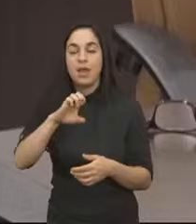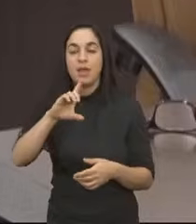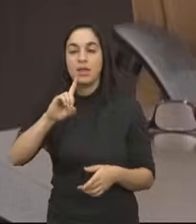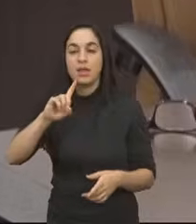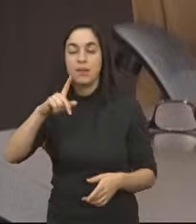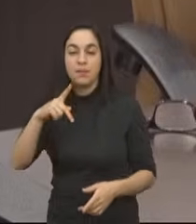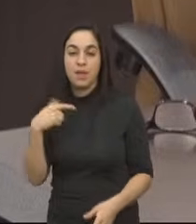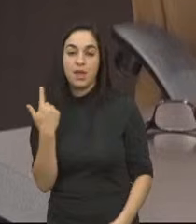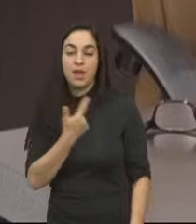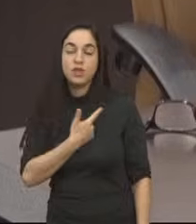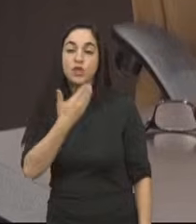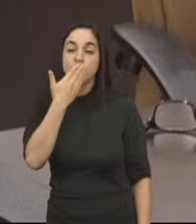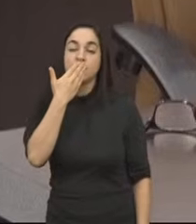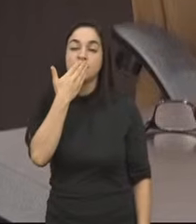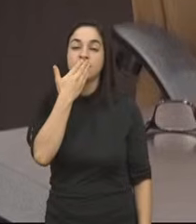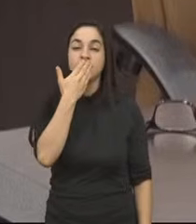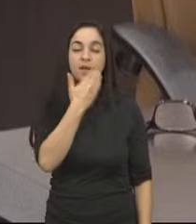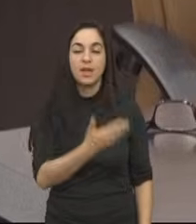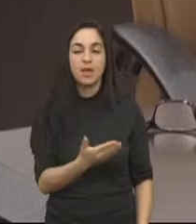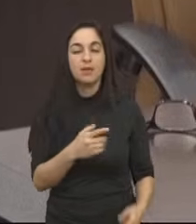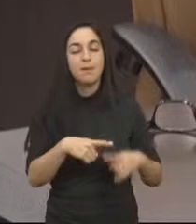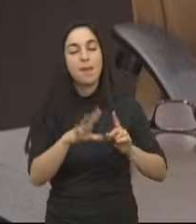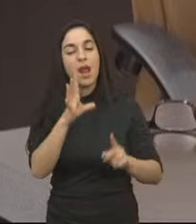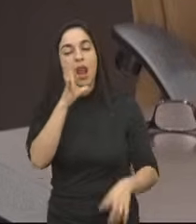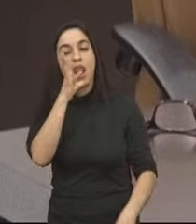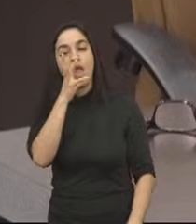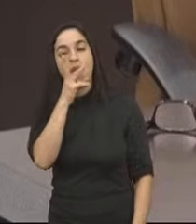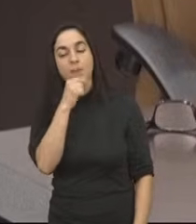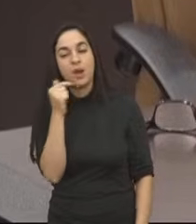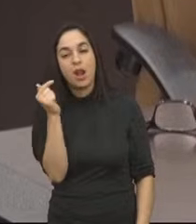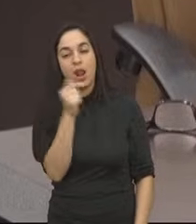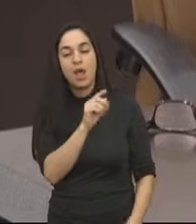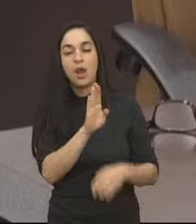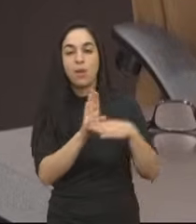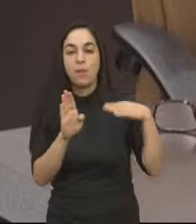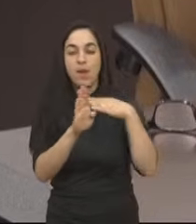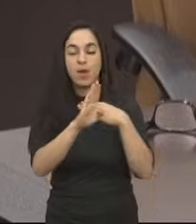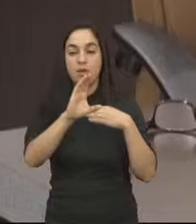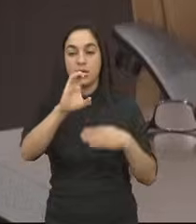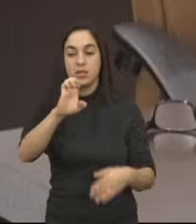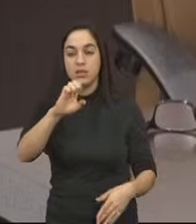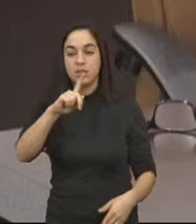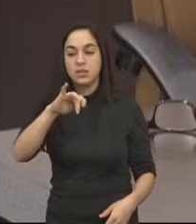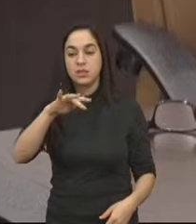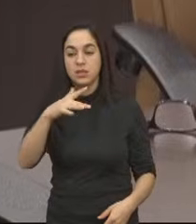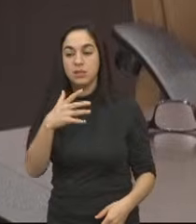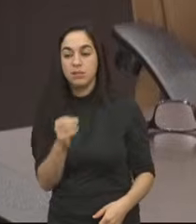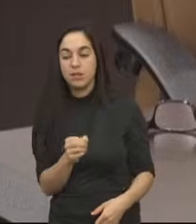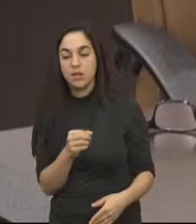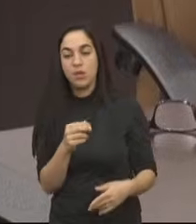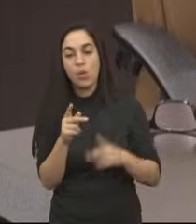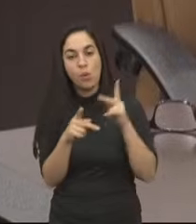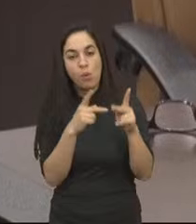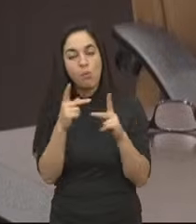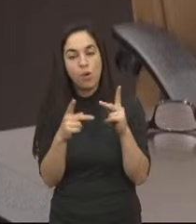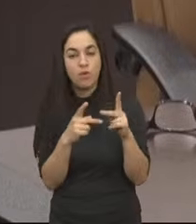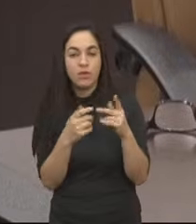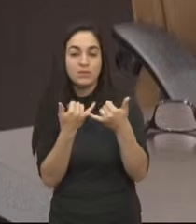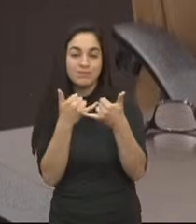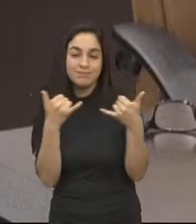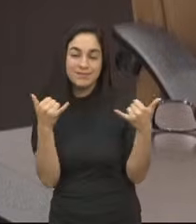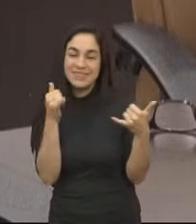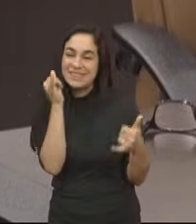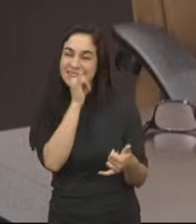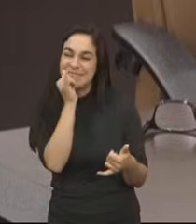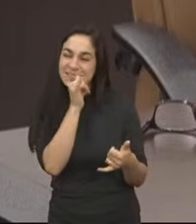pedido, a demora está muito grande, lá no Cepinho mesmo. A população está ficando sem energia, né? A fiação está toda